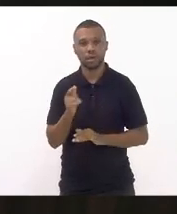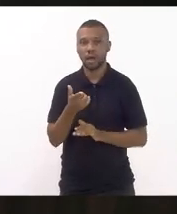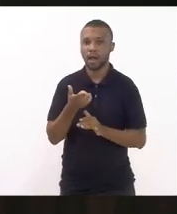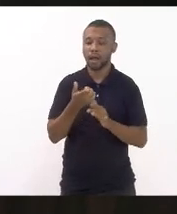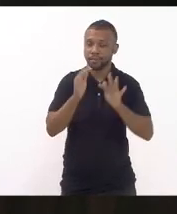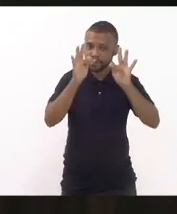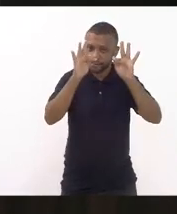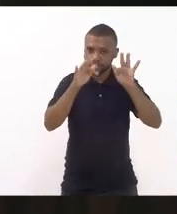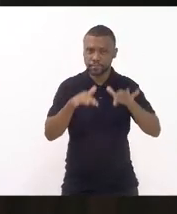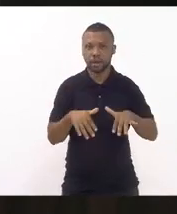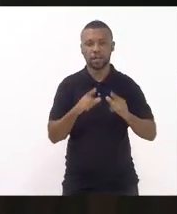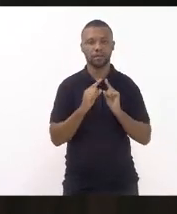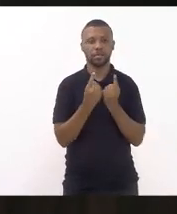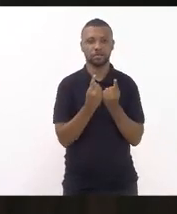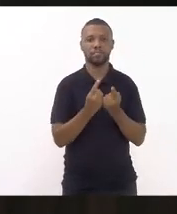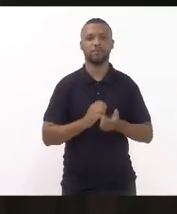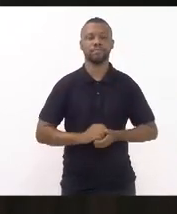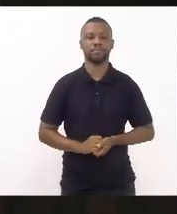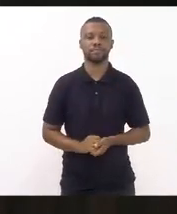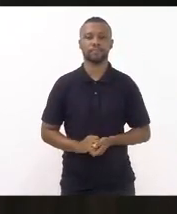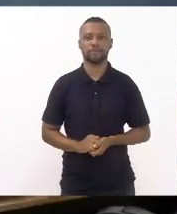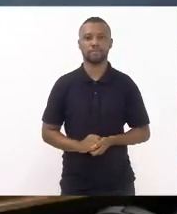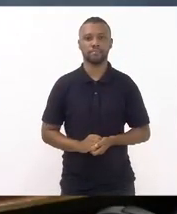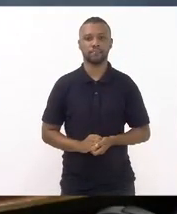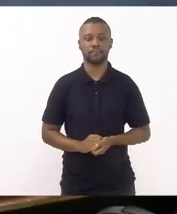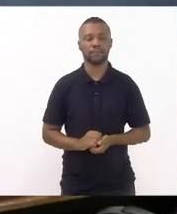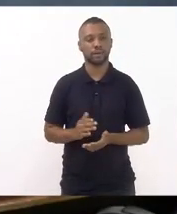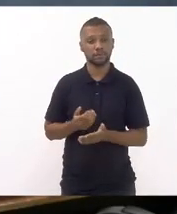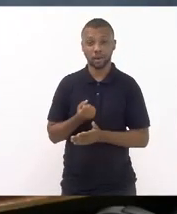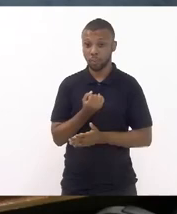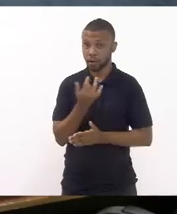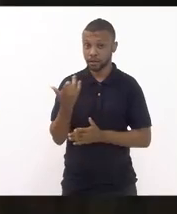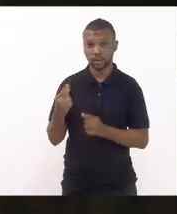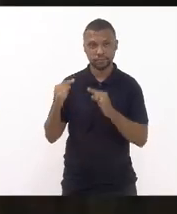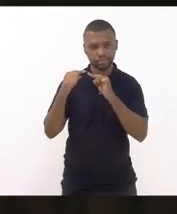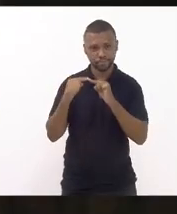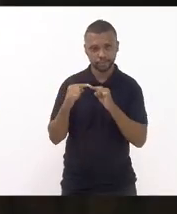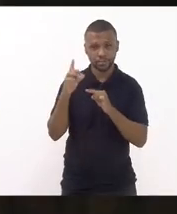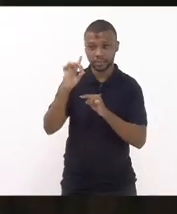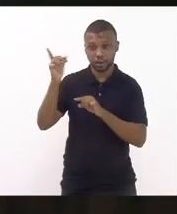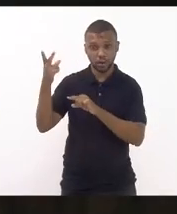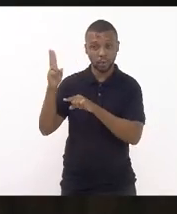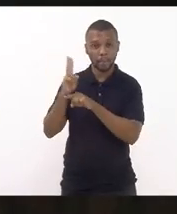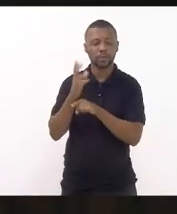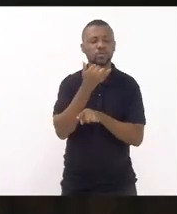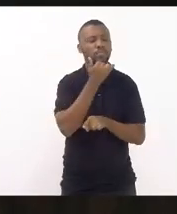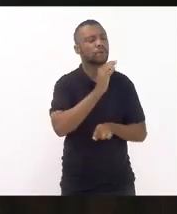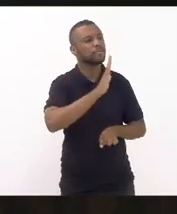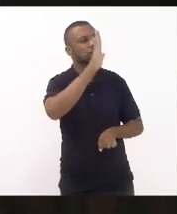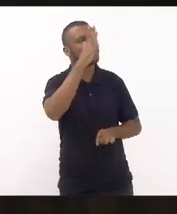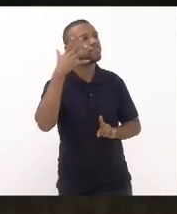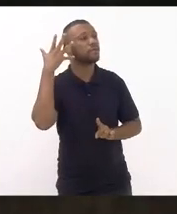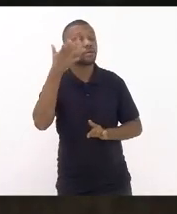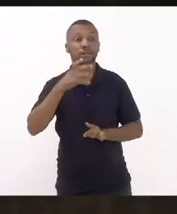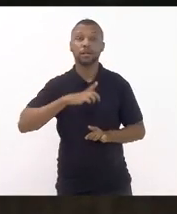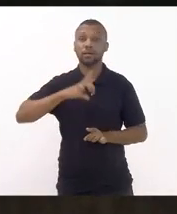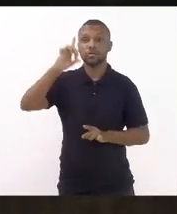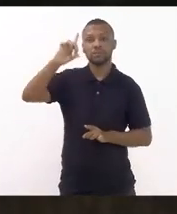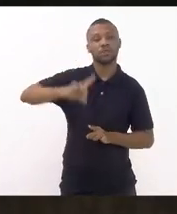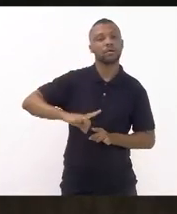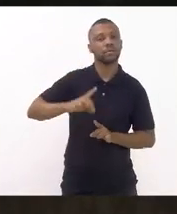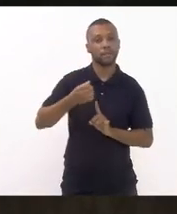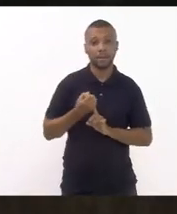está encerrada. Havendo número legal e sobre a proteção... Senhor presidente, eu tenho direito à